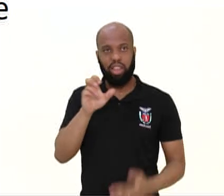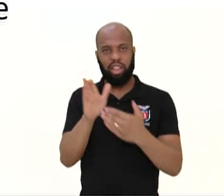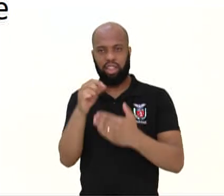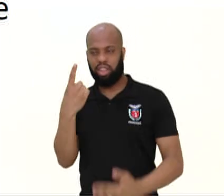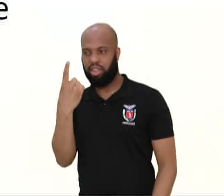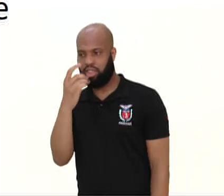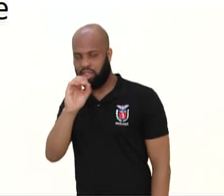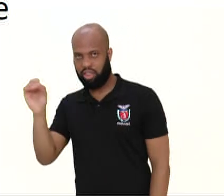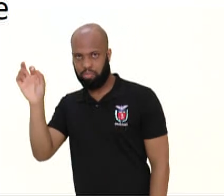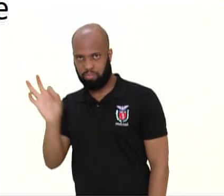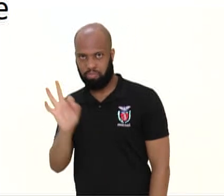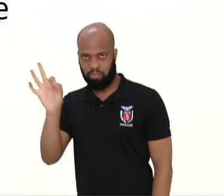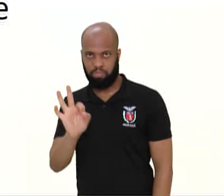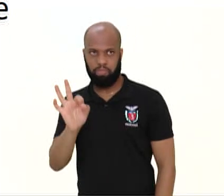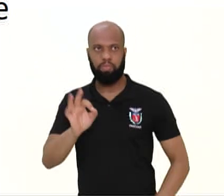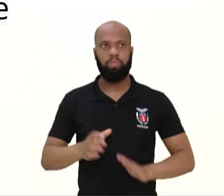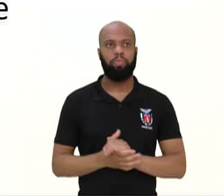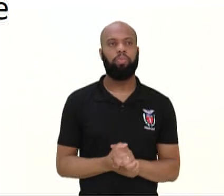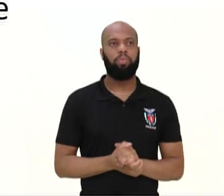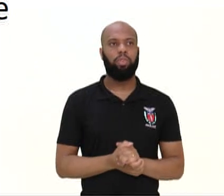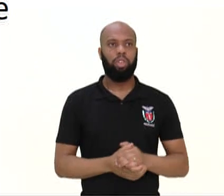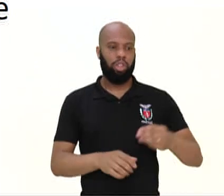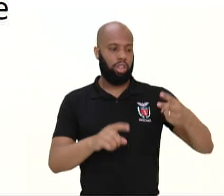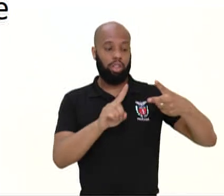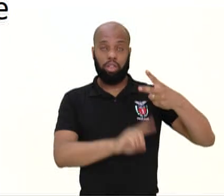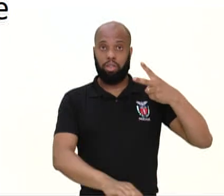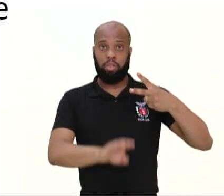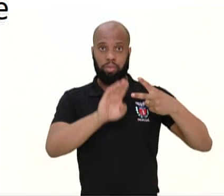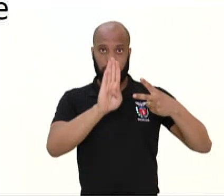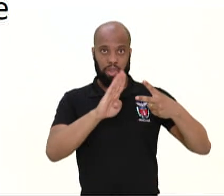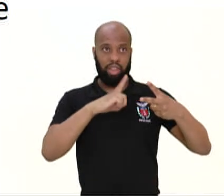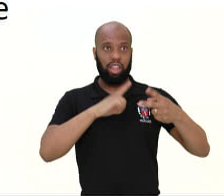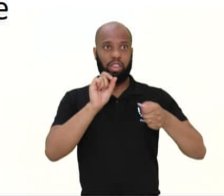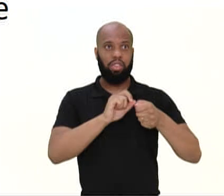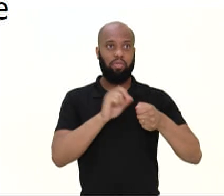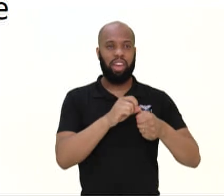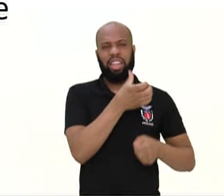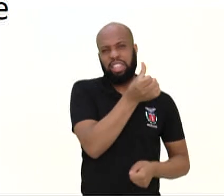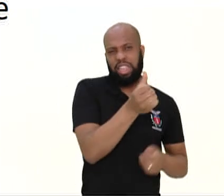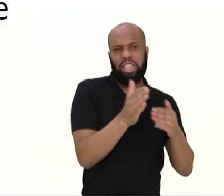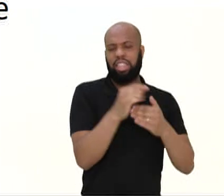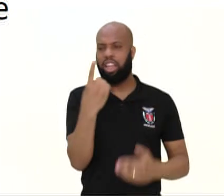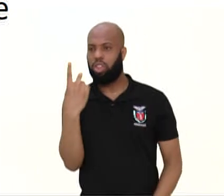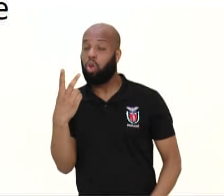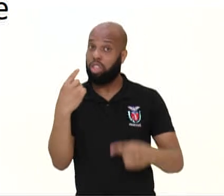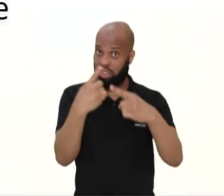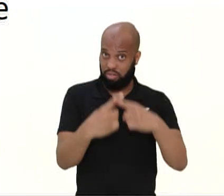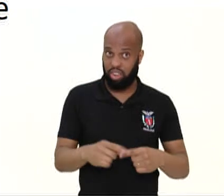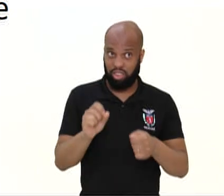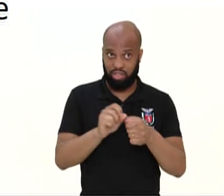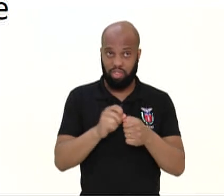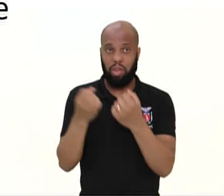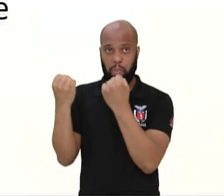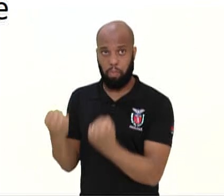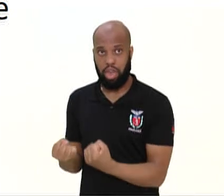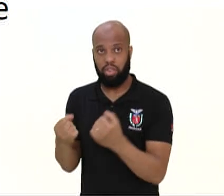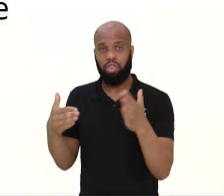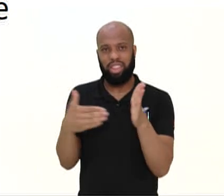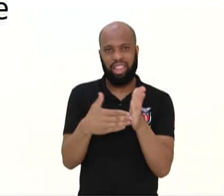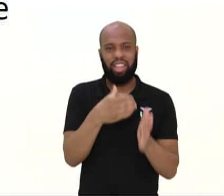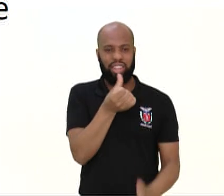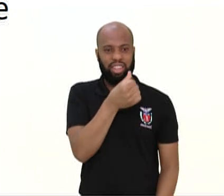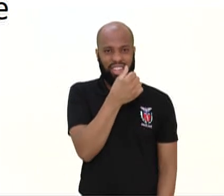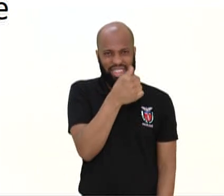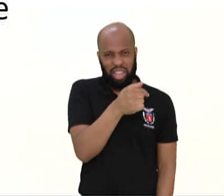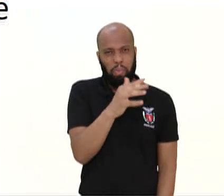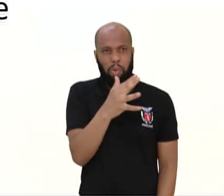e 100% de uma repetição máxima. Execução de 6 a 12 repetições e carga entre 67% e